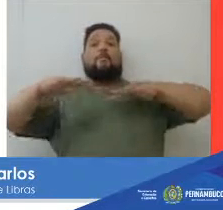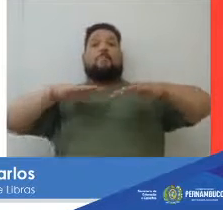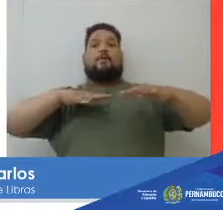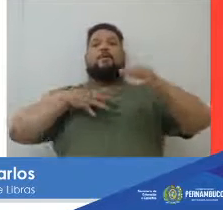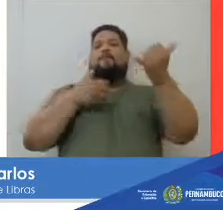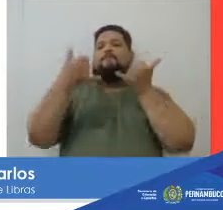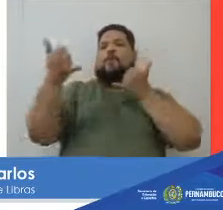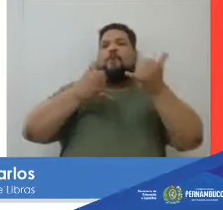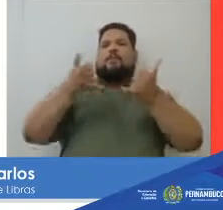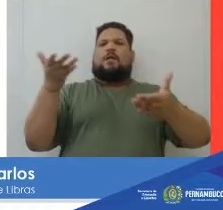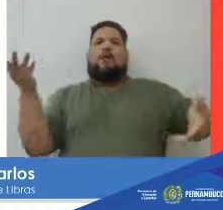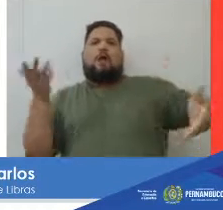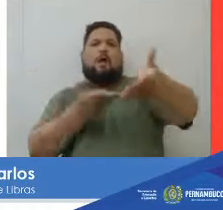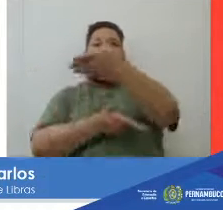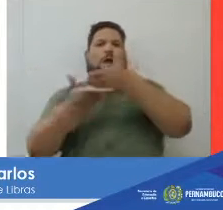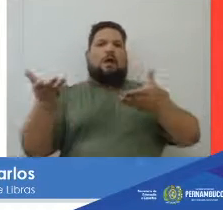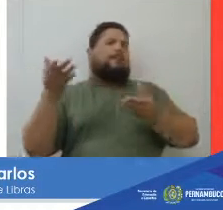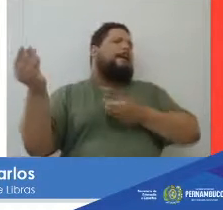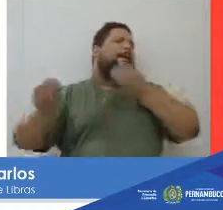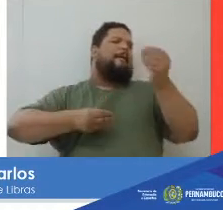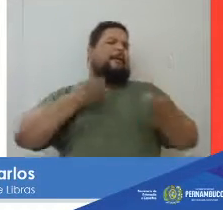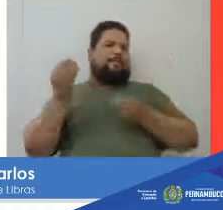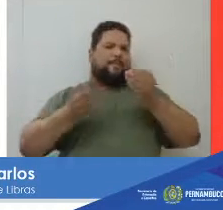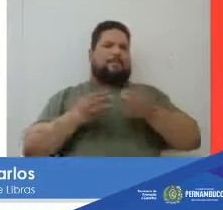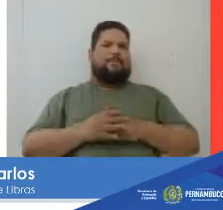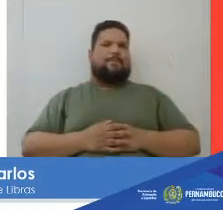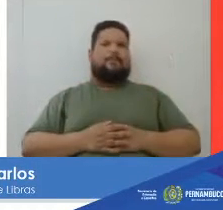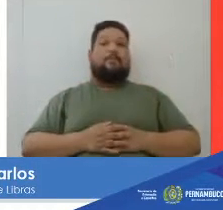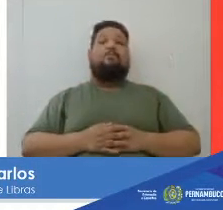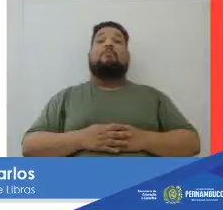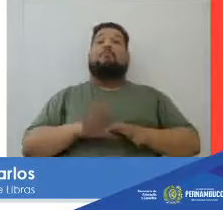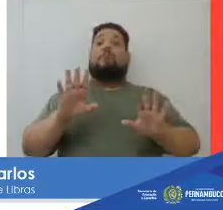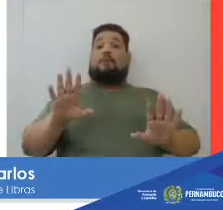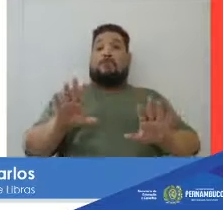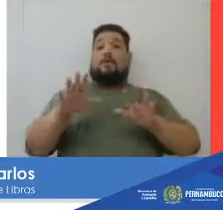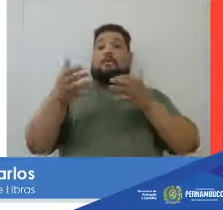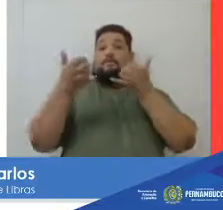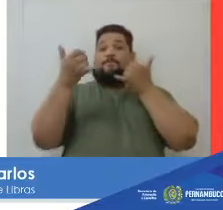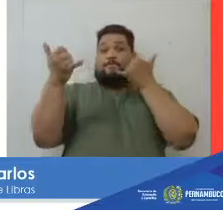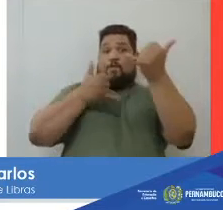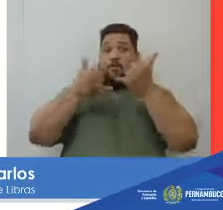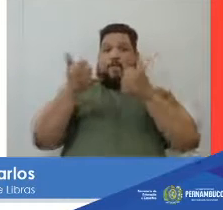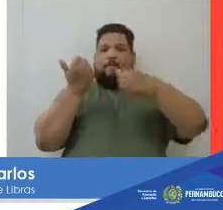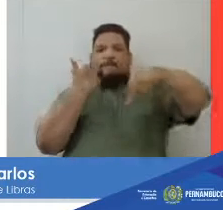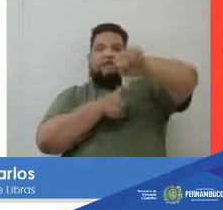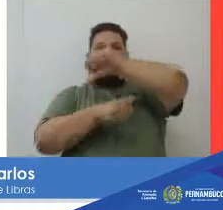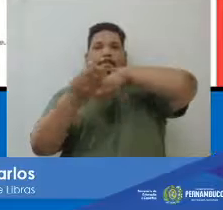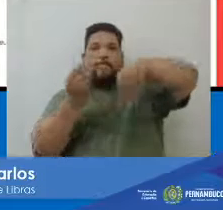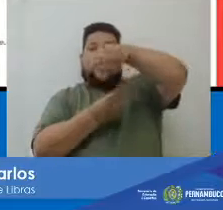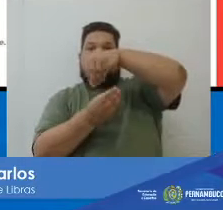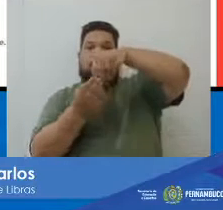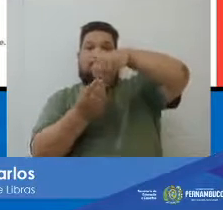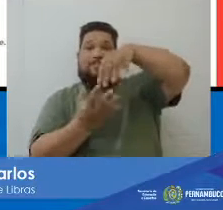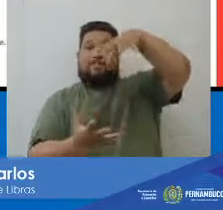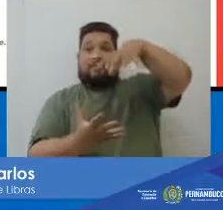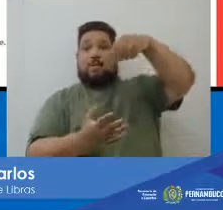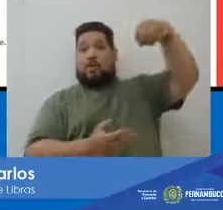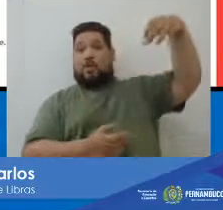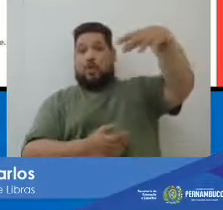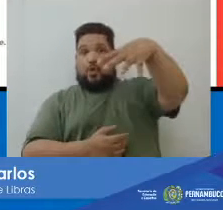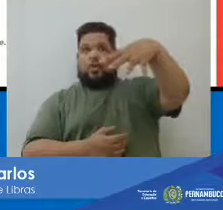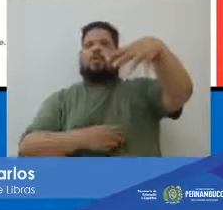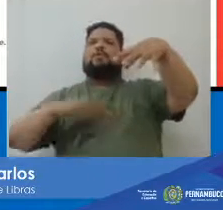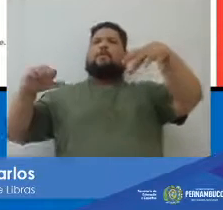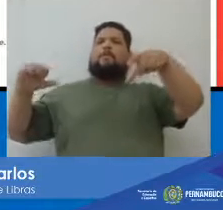Mas como é que funciona? Esses meios a informação é transformada em luz, certo? A informação transformada em luz e passam por